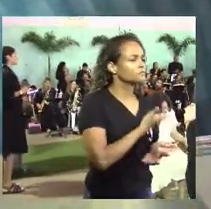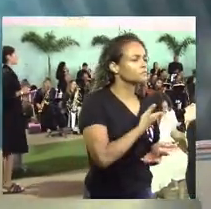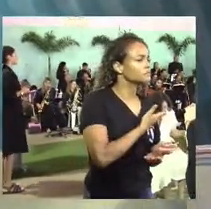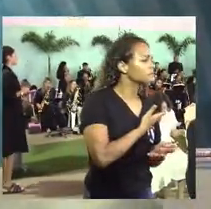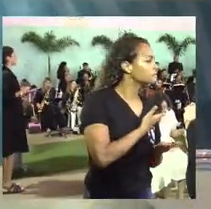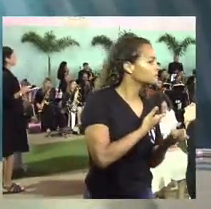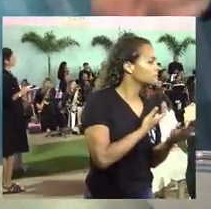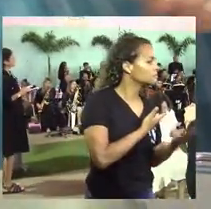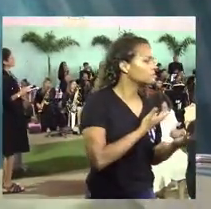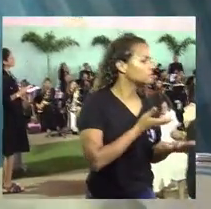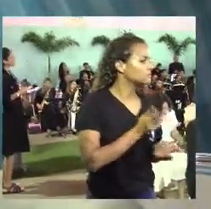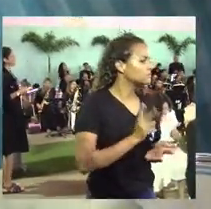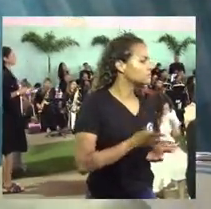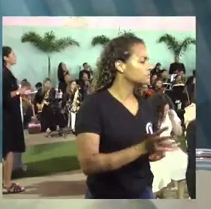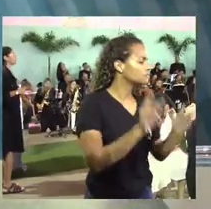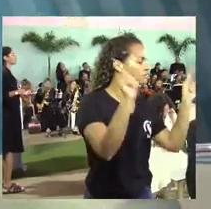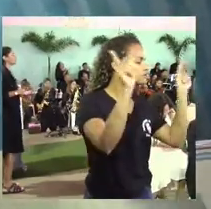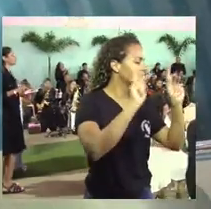refeita